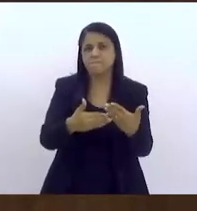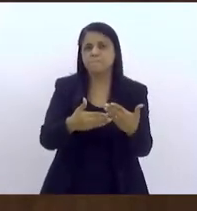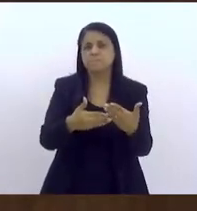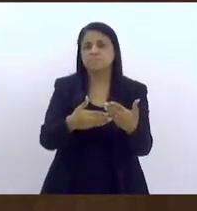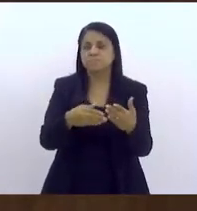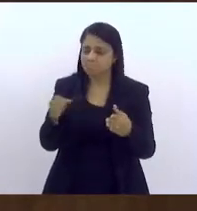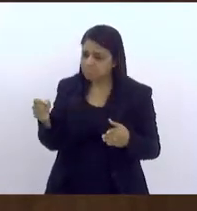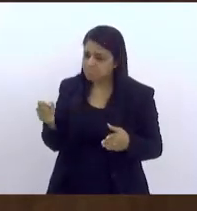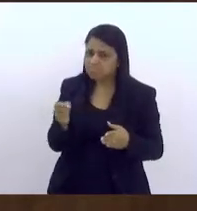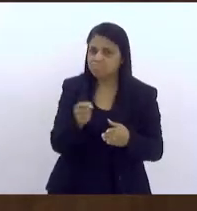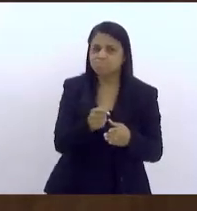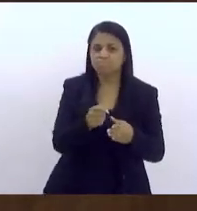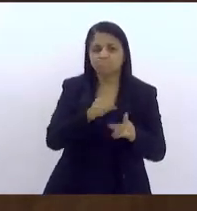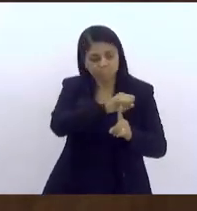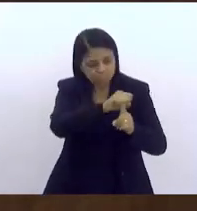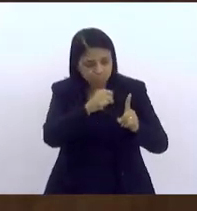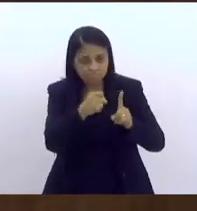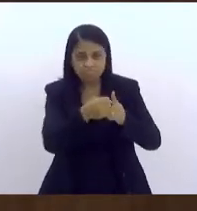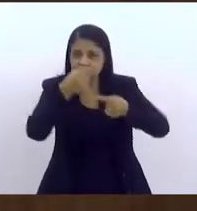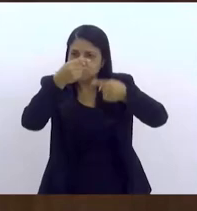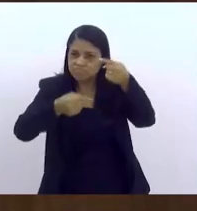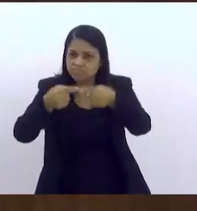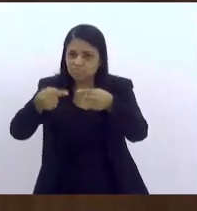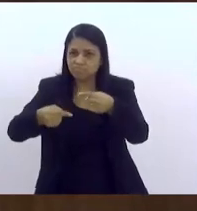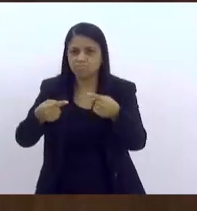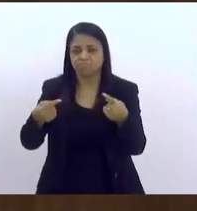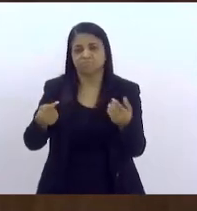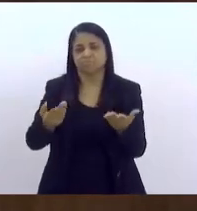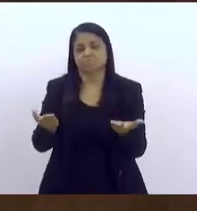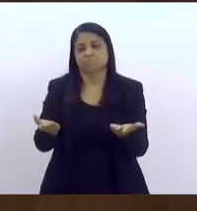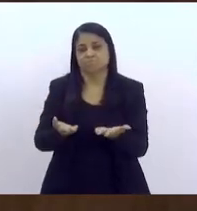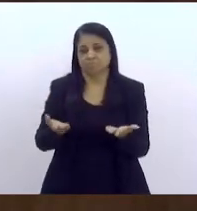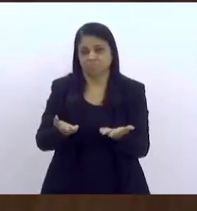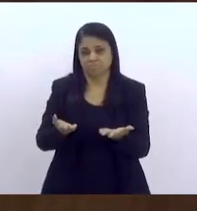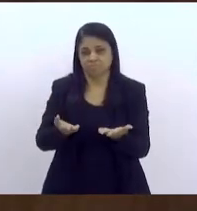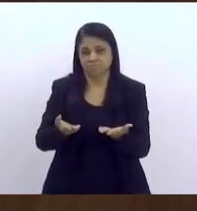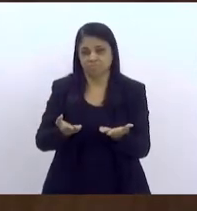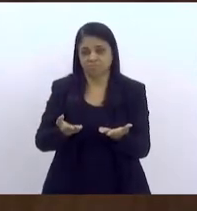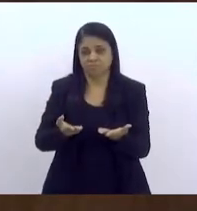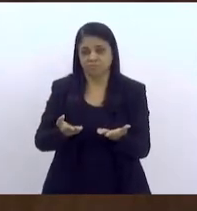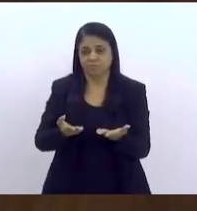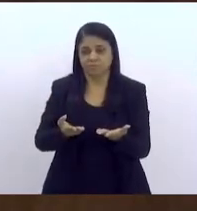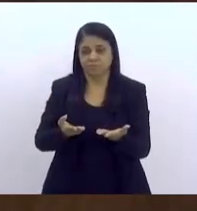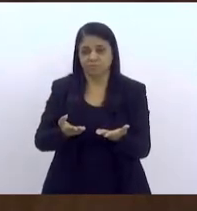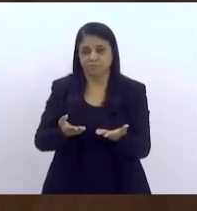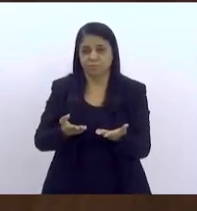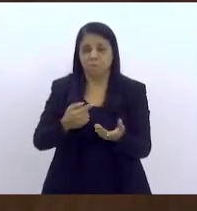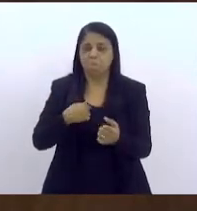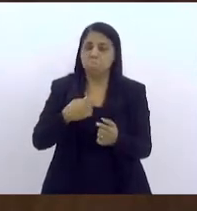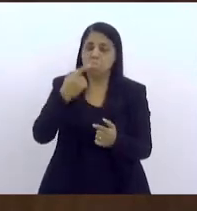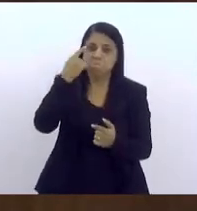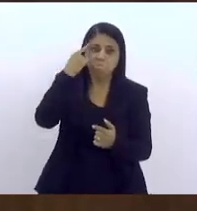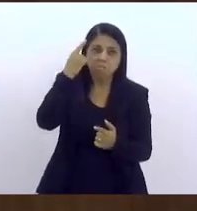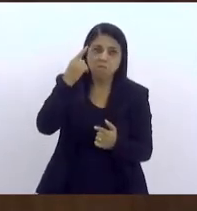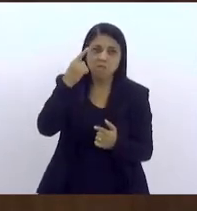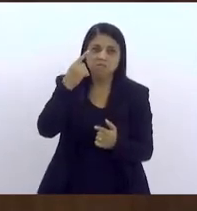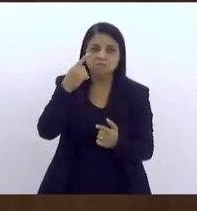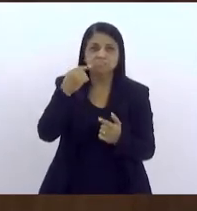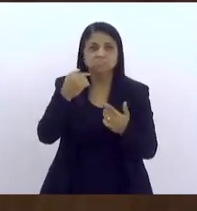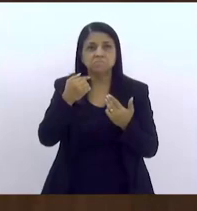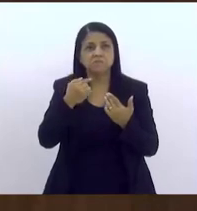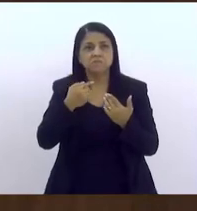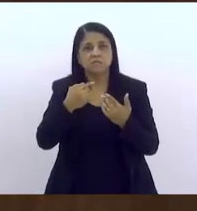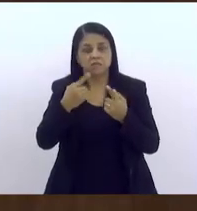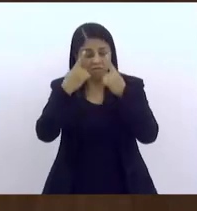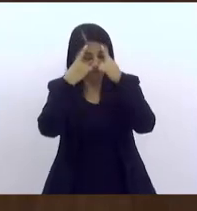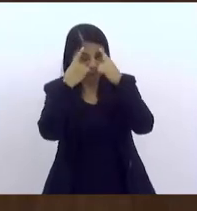melhor nesta sociedade contemporânea do que tratar é pontualmente expressões